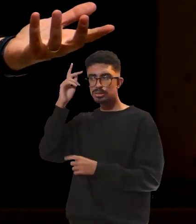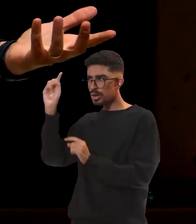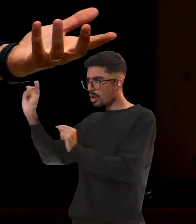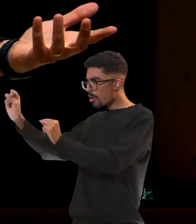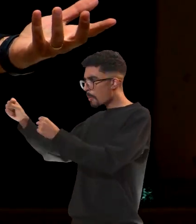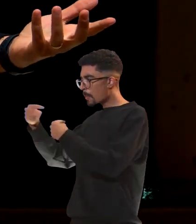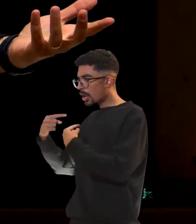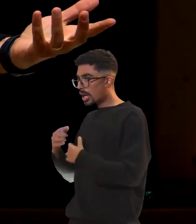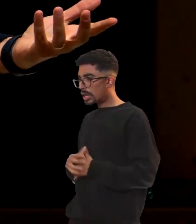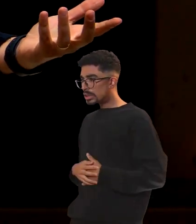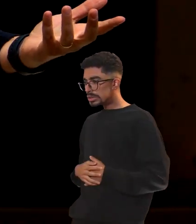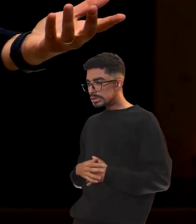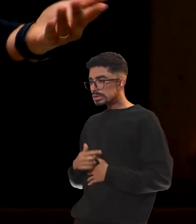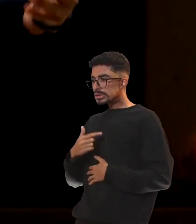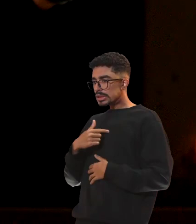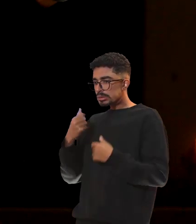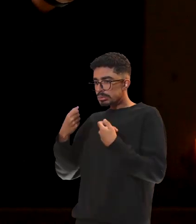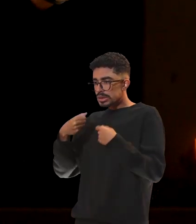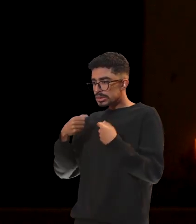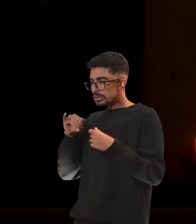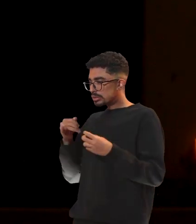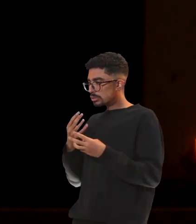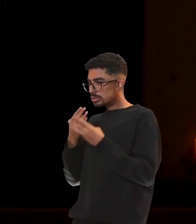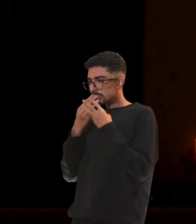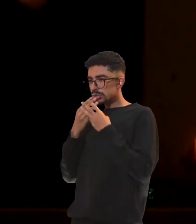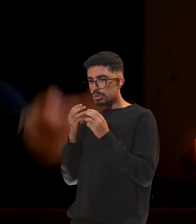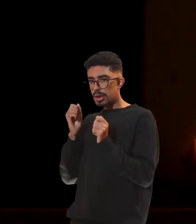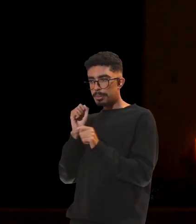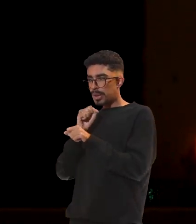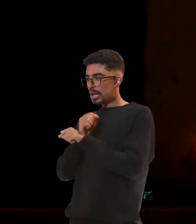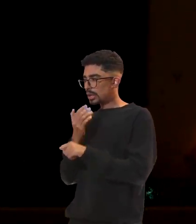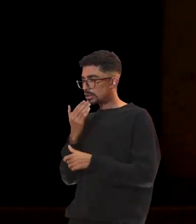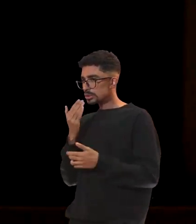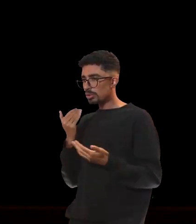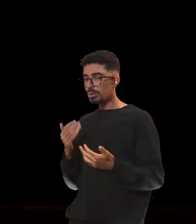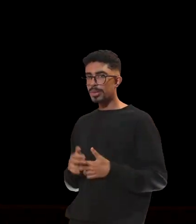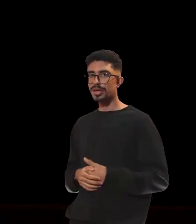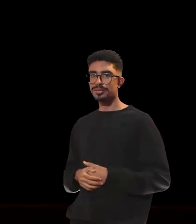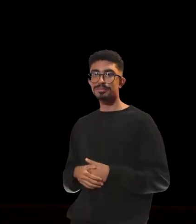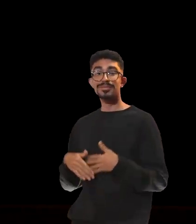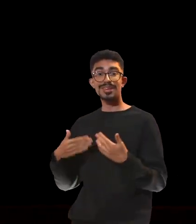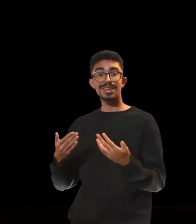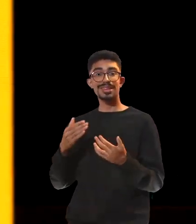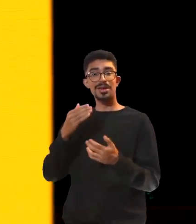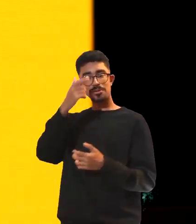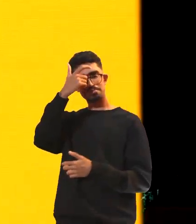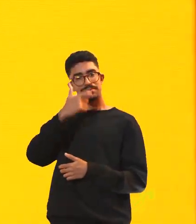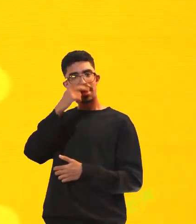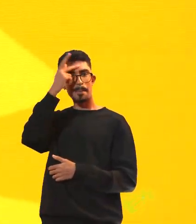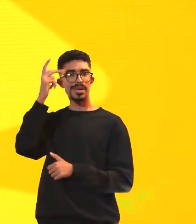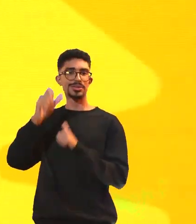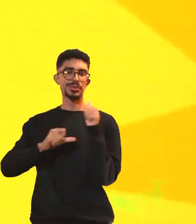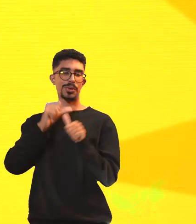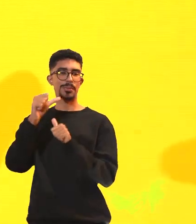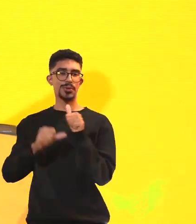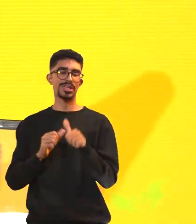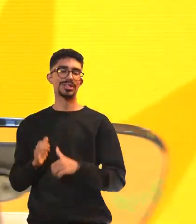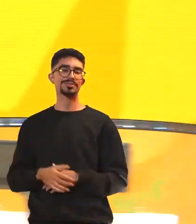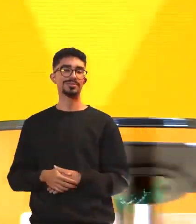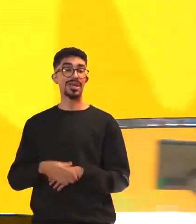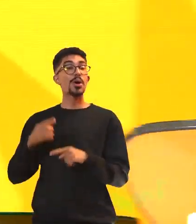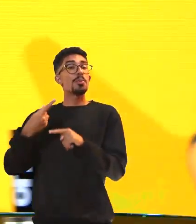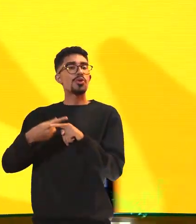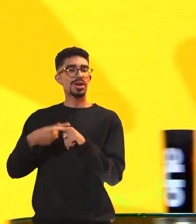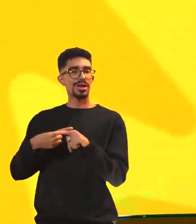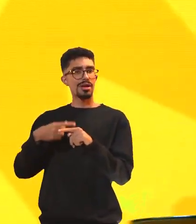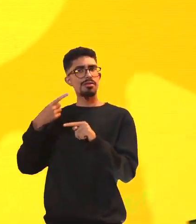com a verdade. Ela olha aquele exame e o médico falando: "Olha, você quer viver mais um pouquinho?" Ela é